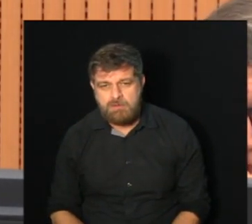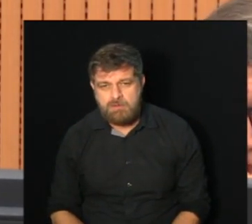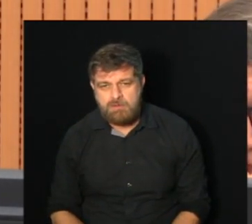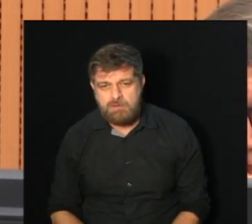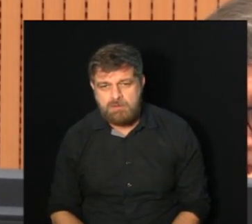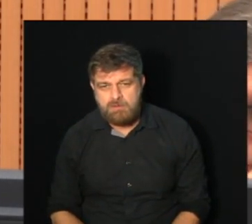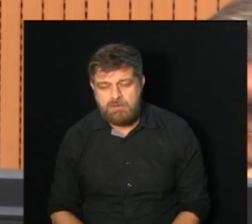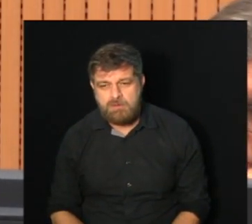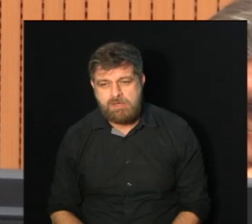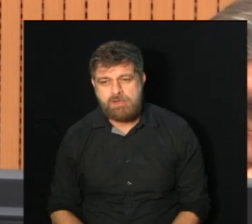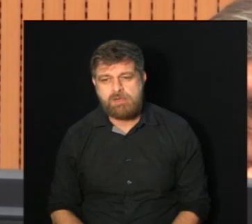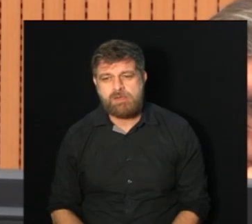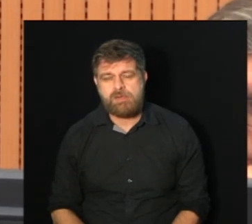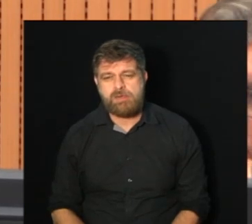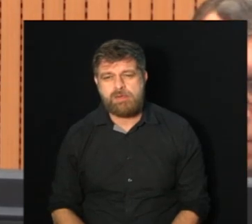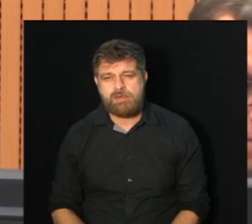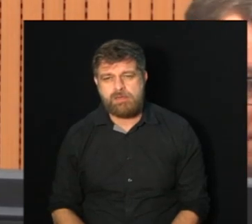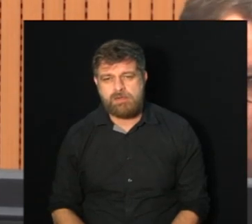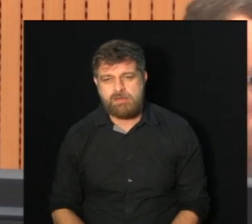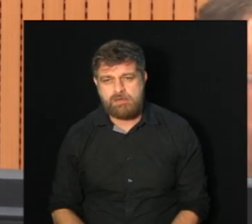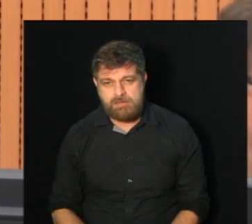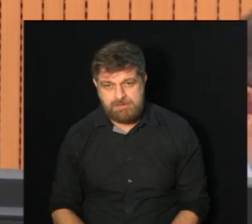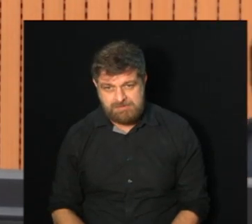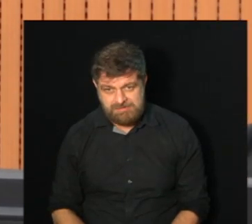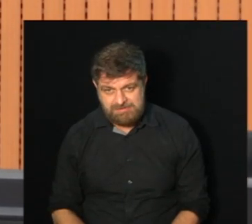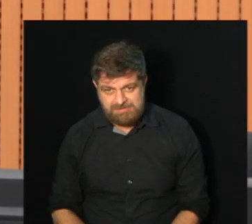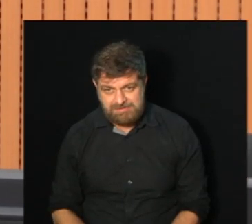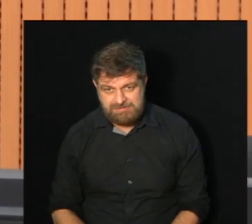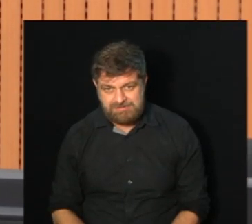tarde para quem está